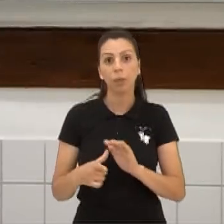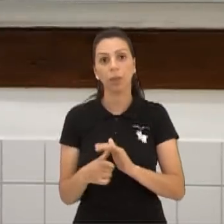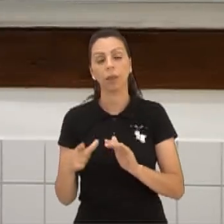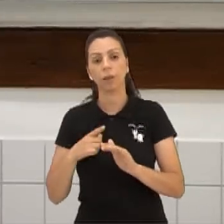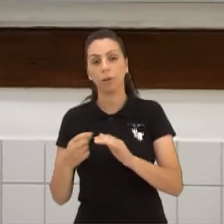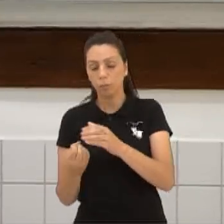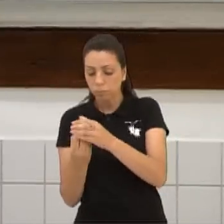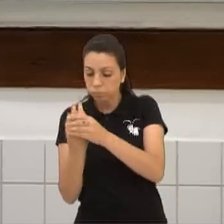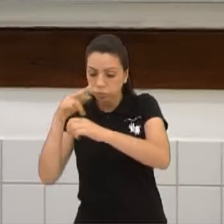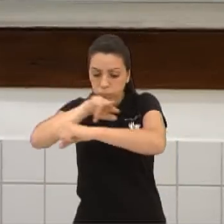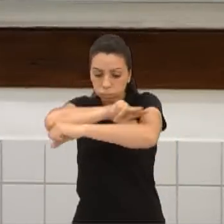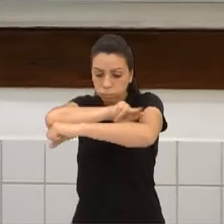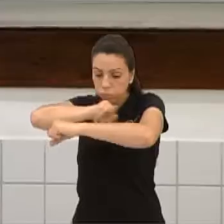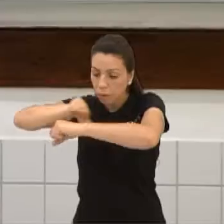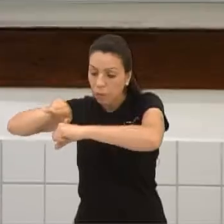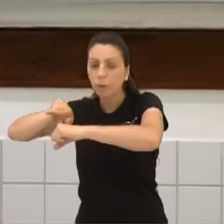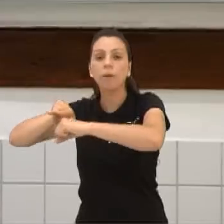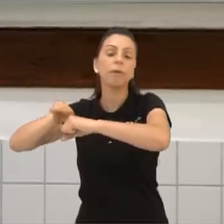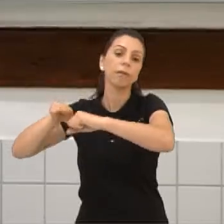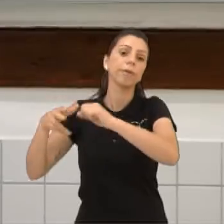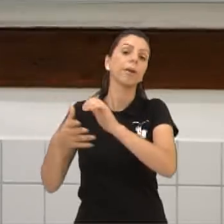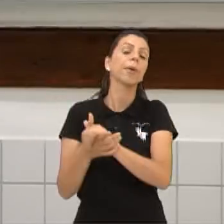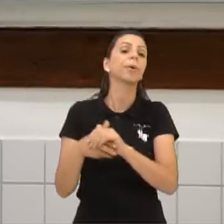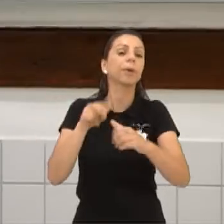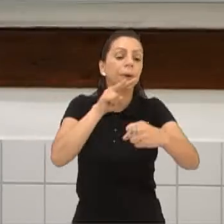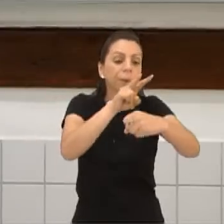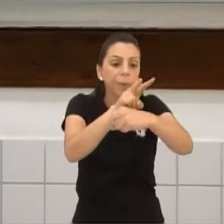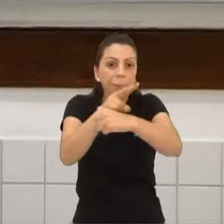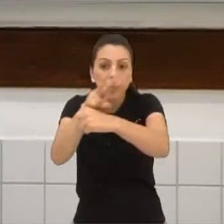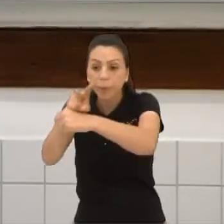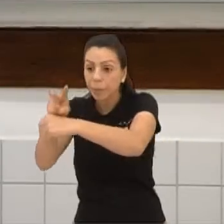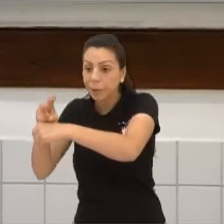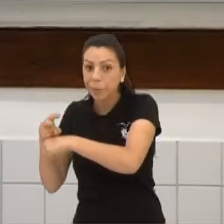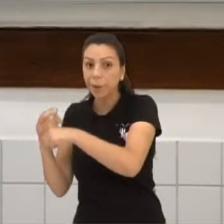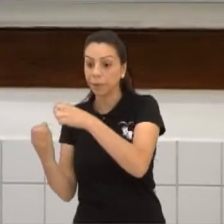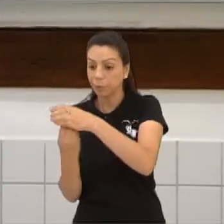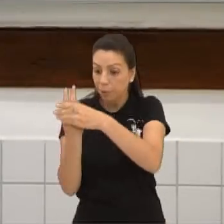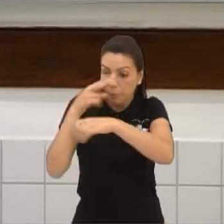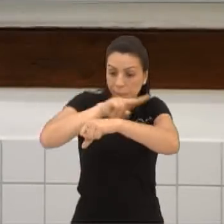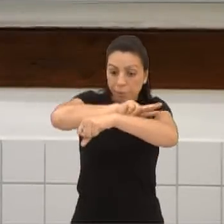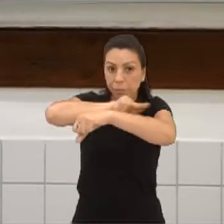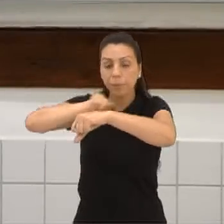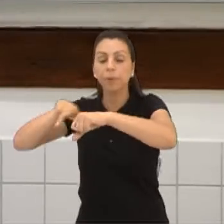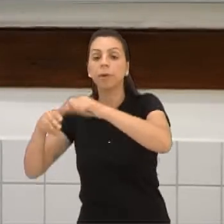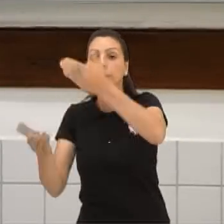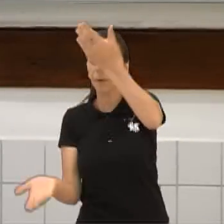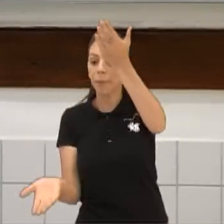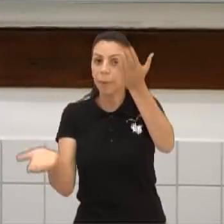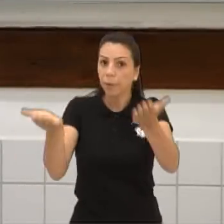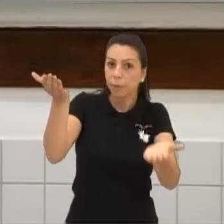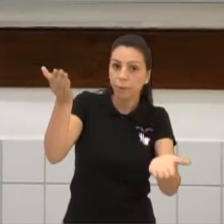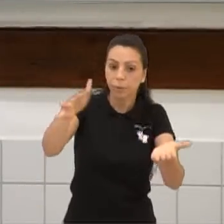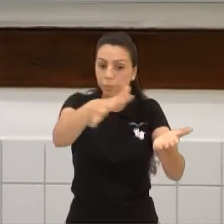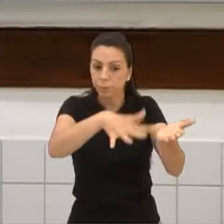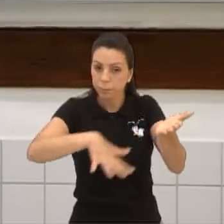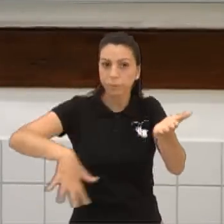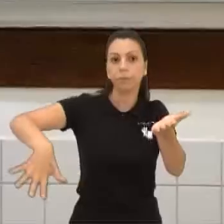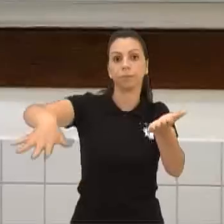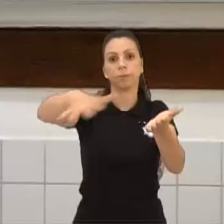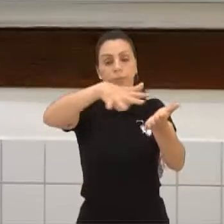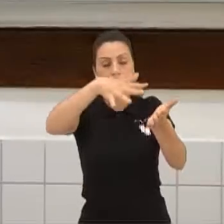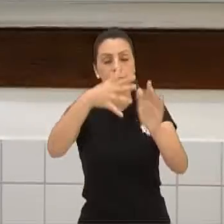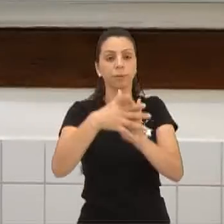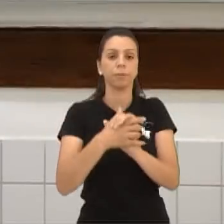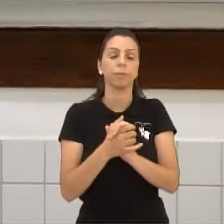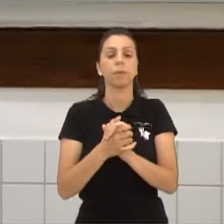a biodiversidade, é a manutenção da biodiversidade que promove o equilíbrio desse ambiente.